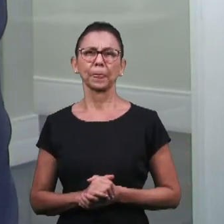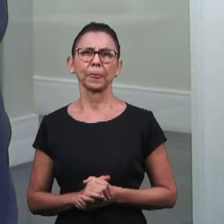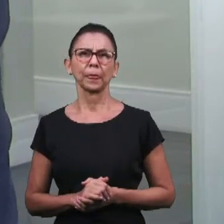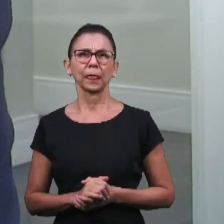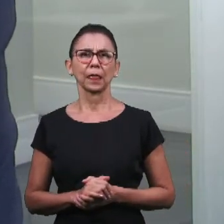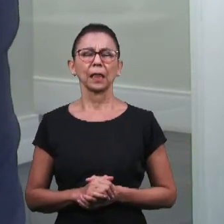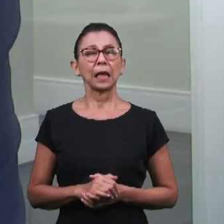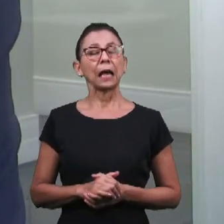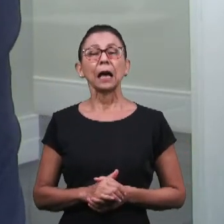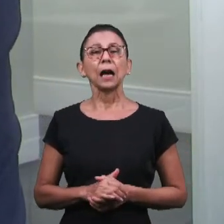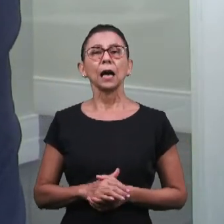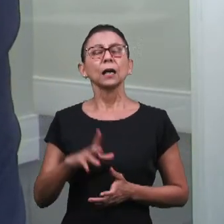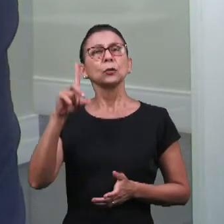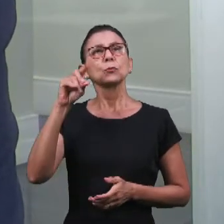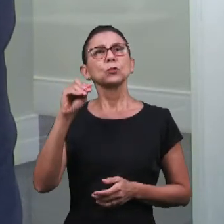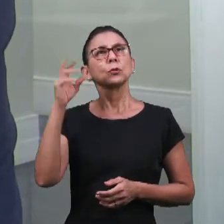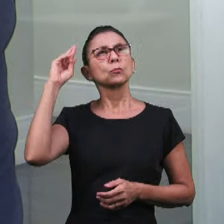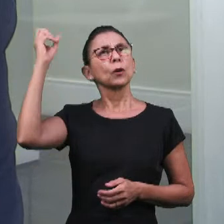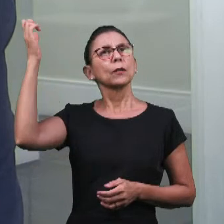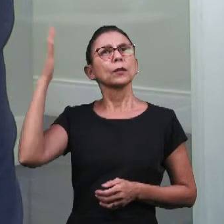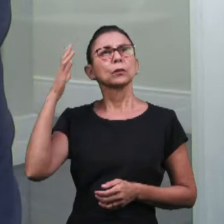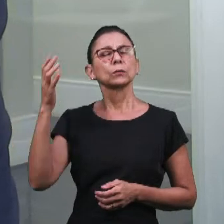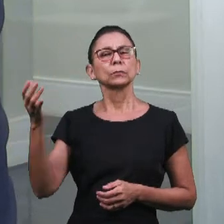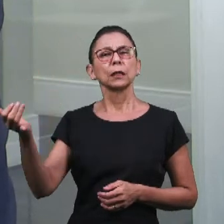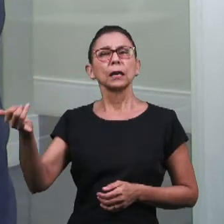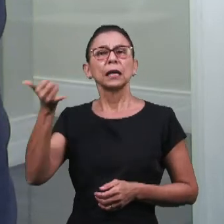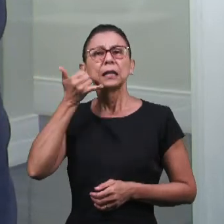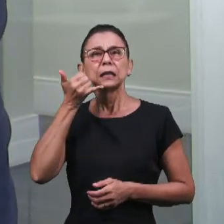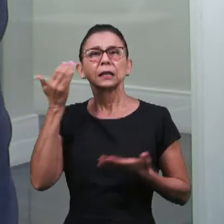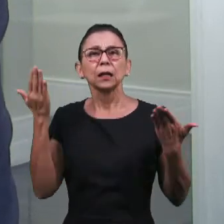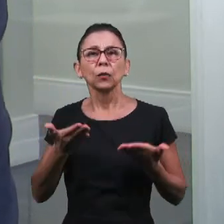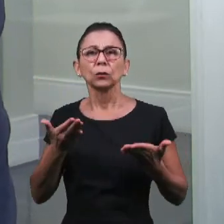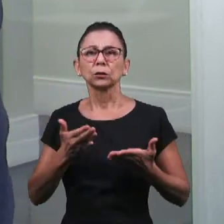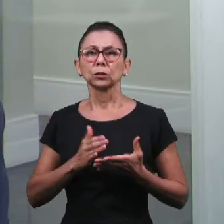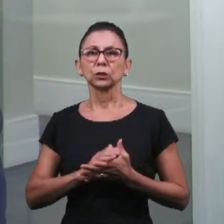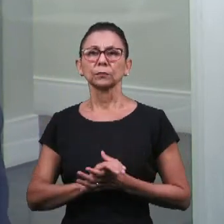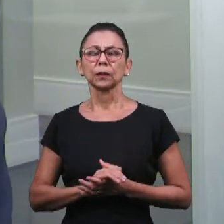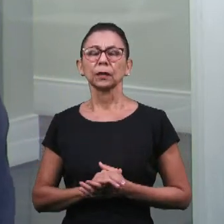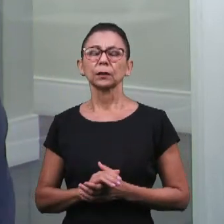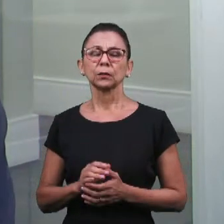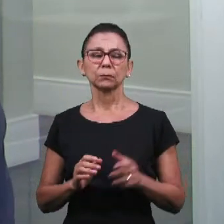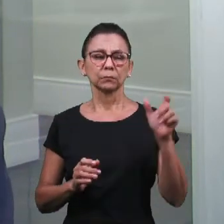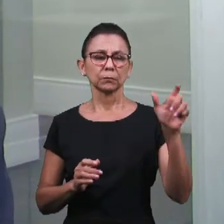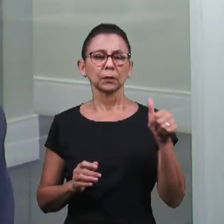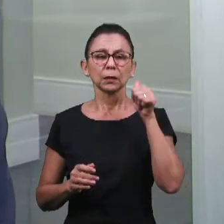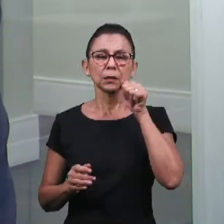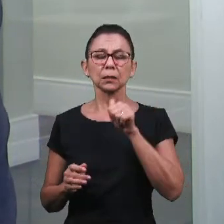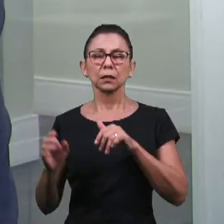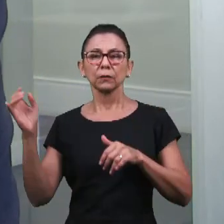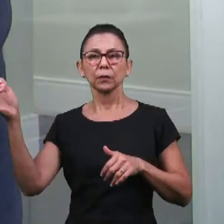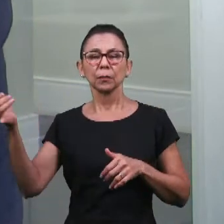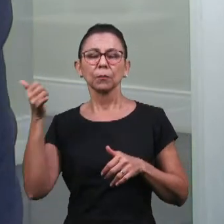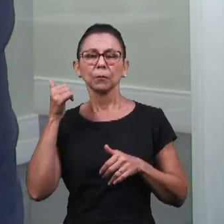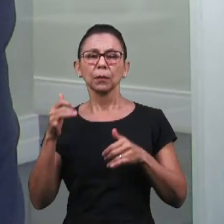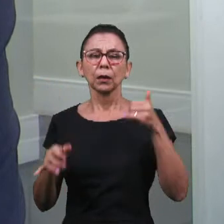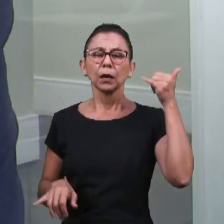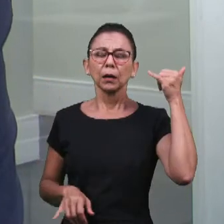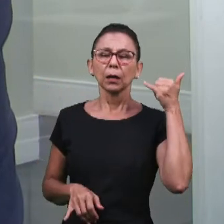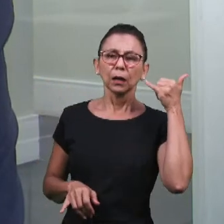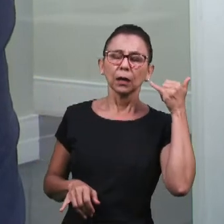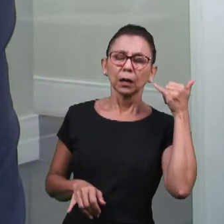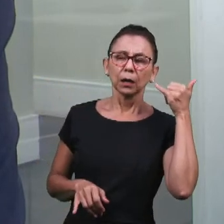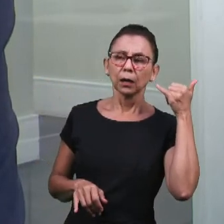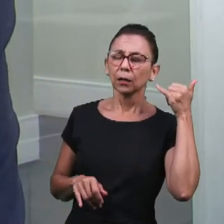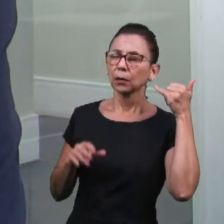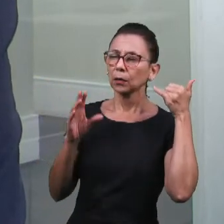essa irmã, né? Aí eu liguei, telefonei para ela e disse: minha irmã, eu gostaria de